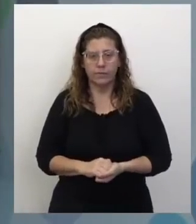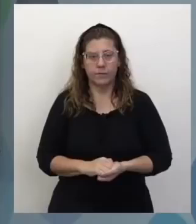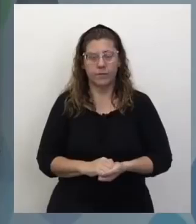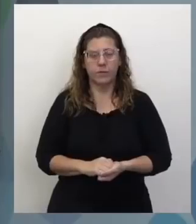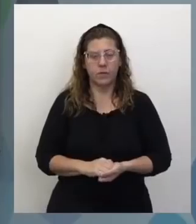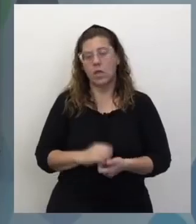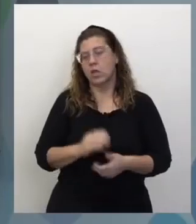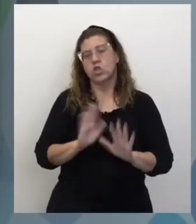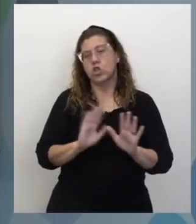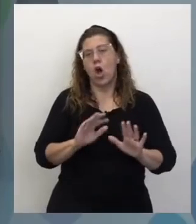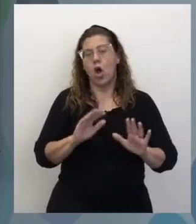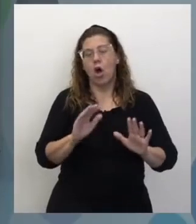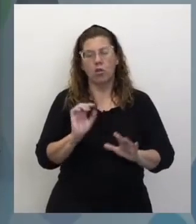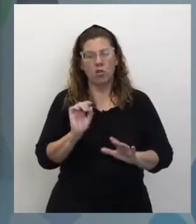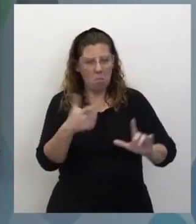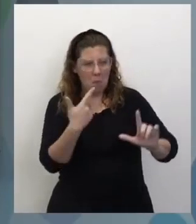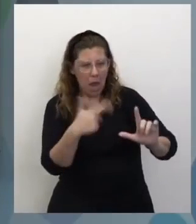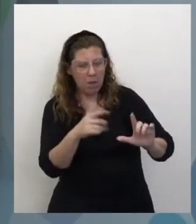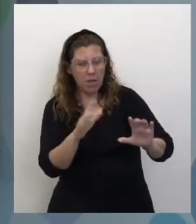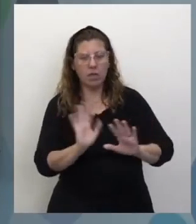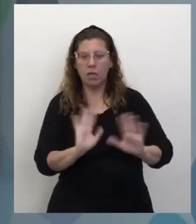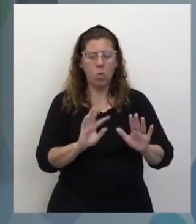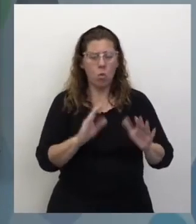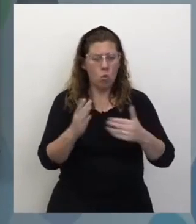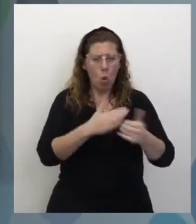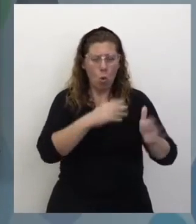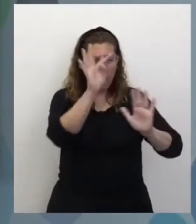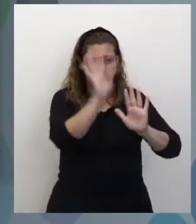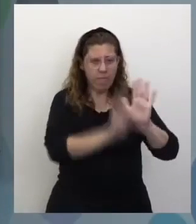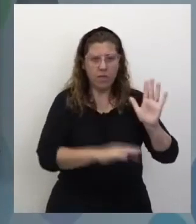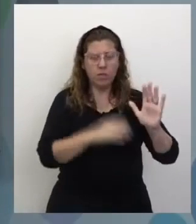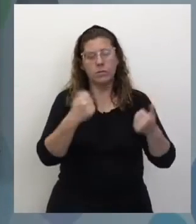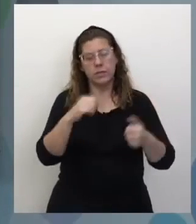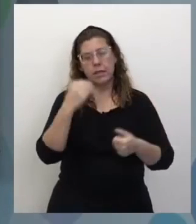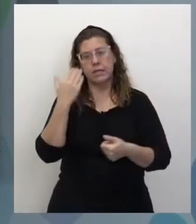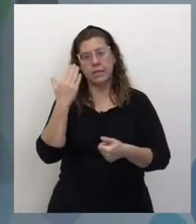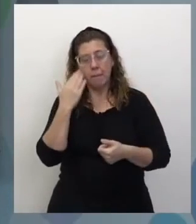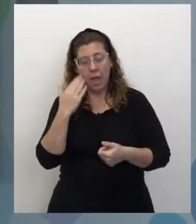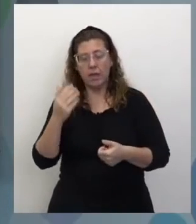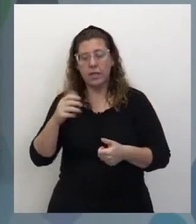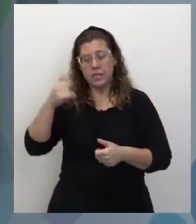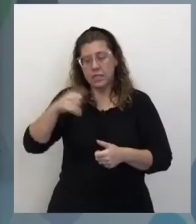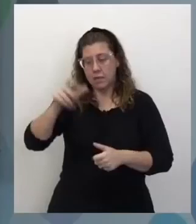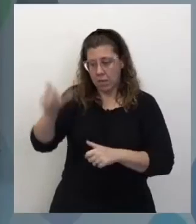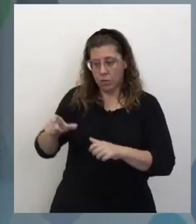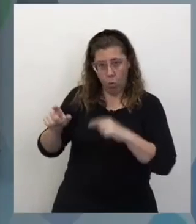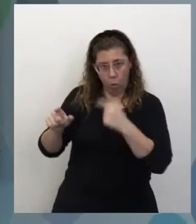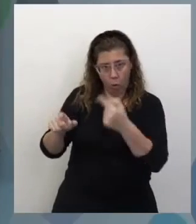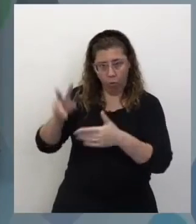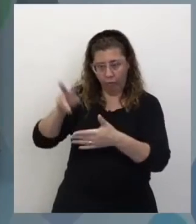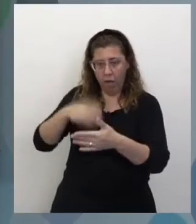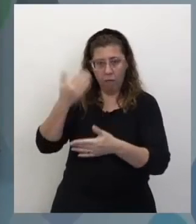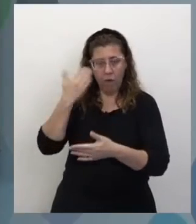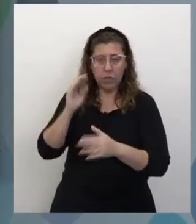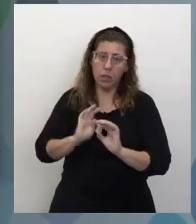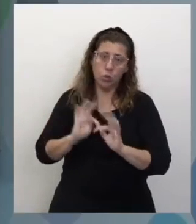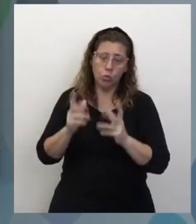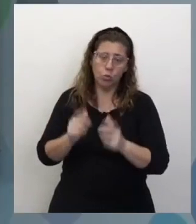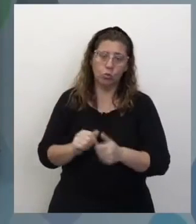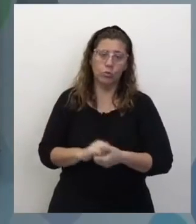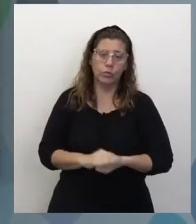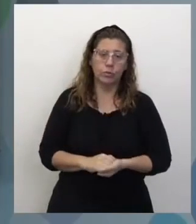meme. Qualquer texto que você escreve, você tem que considerar o seu público-alvo, né? Então, é dessa forma que vai funcionar